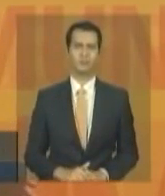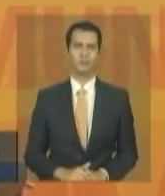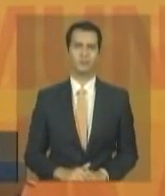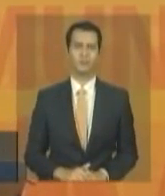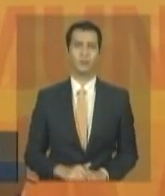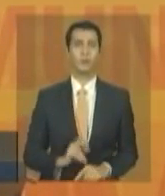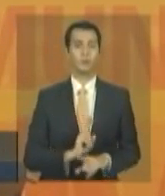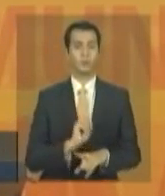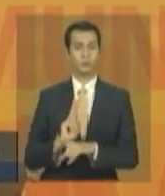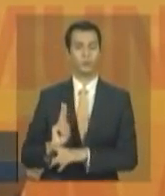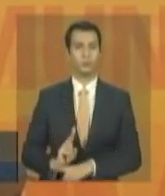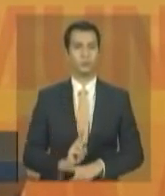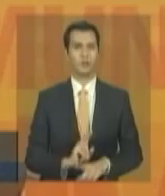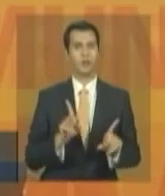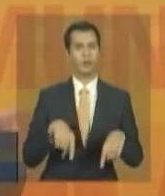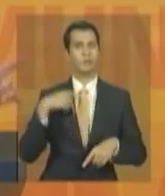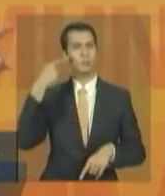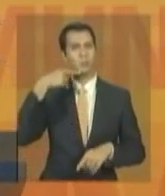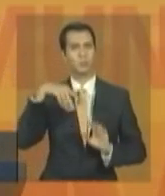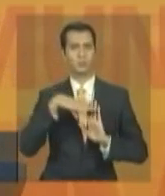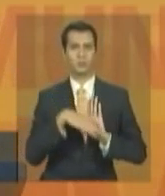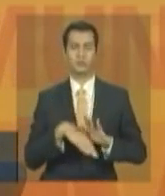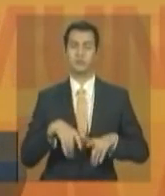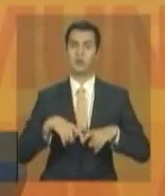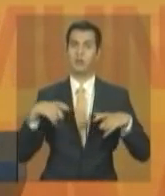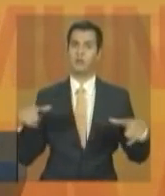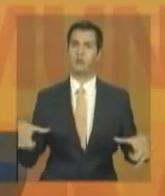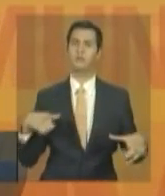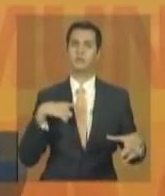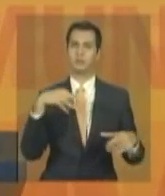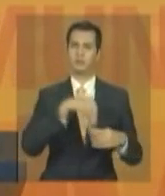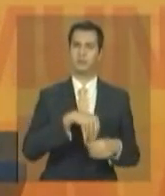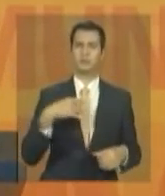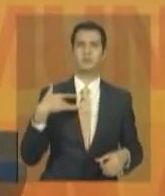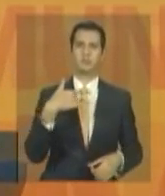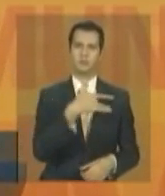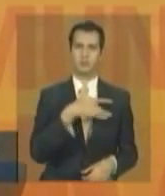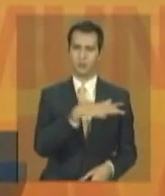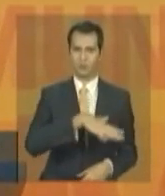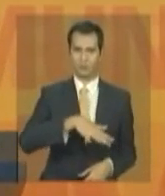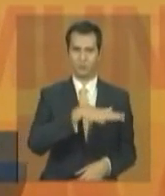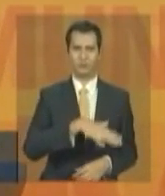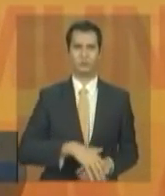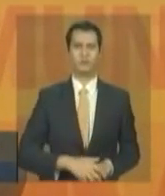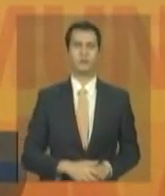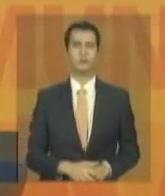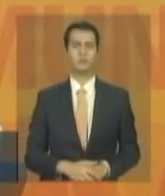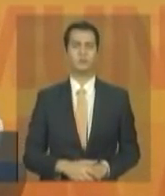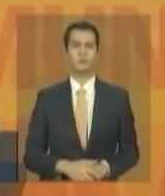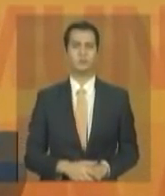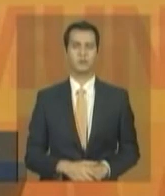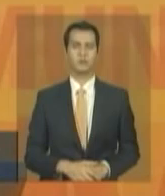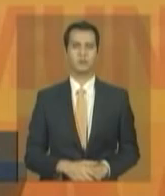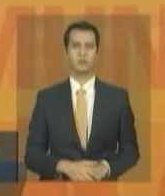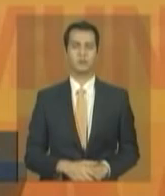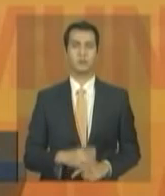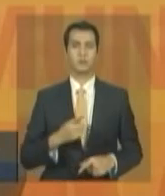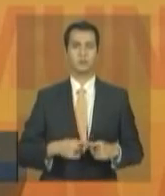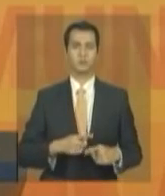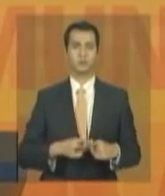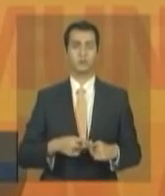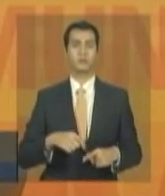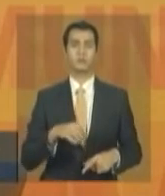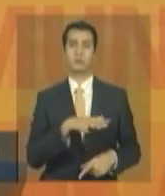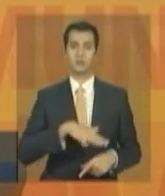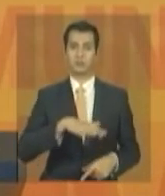Então, o cuidado é uma política ampla, passa pela saúde, passa pelo fato de que a rede pública